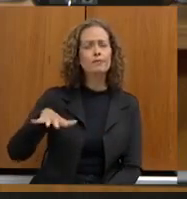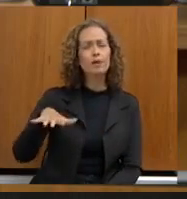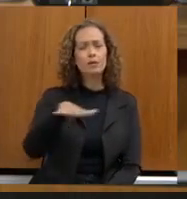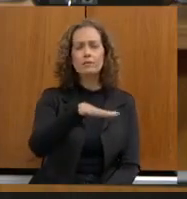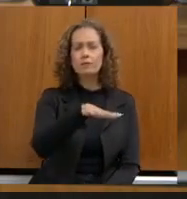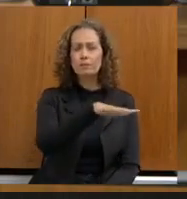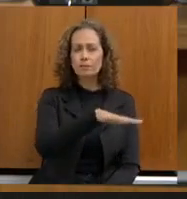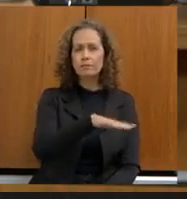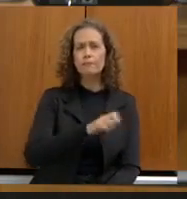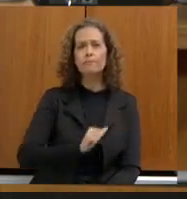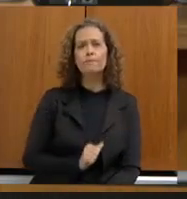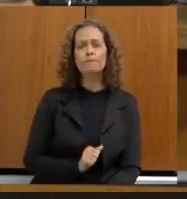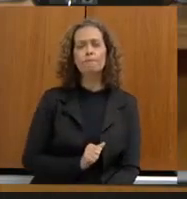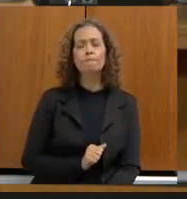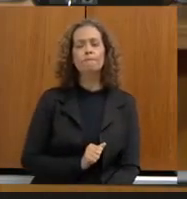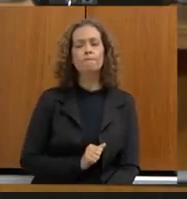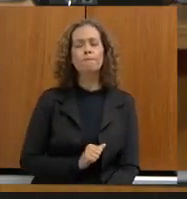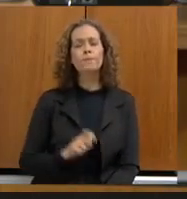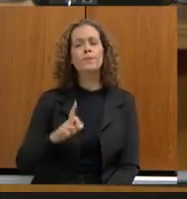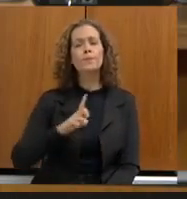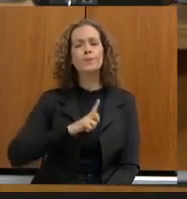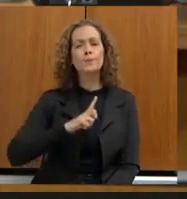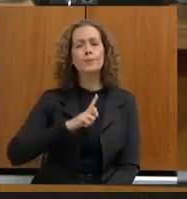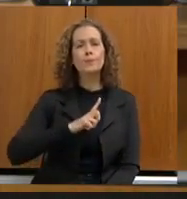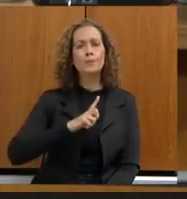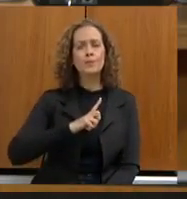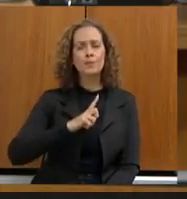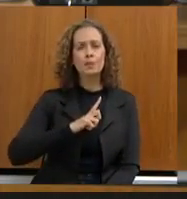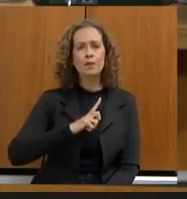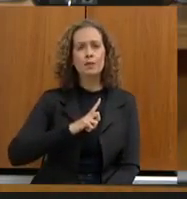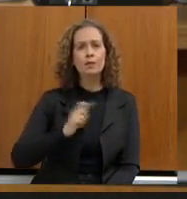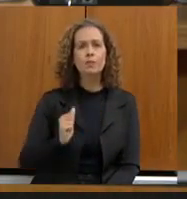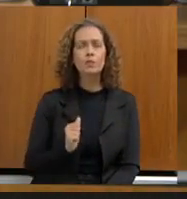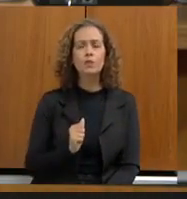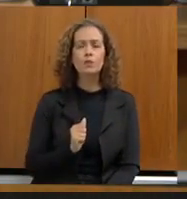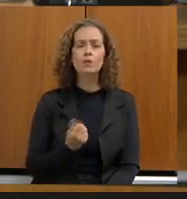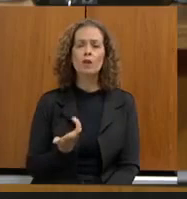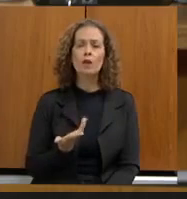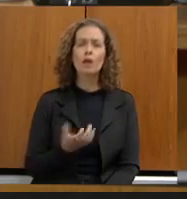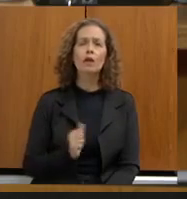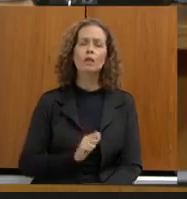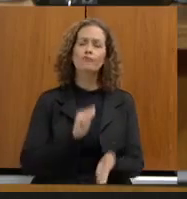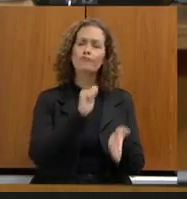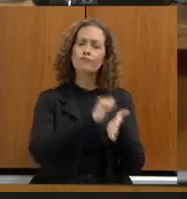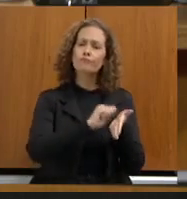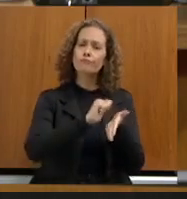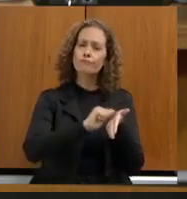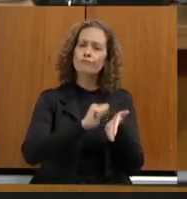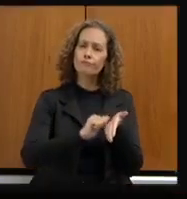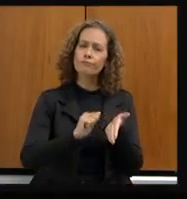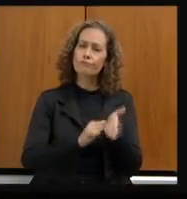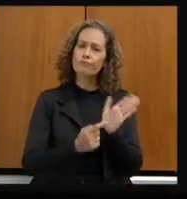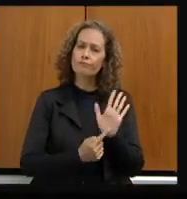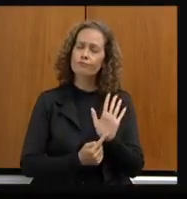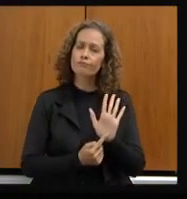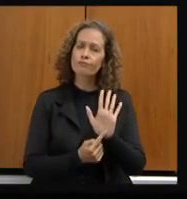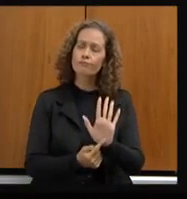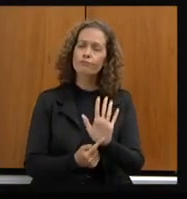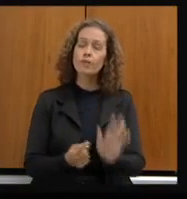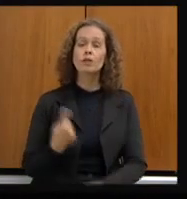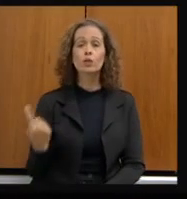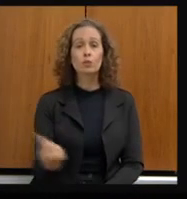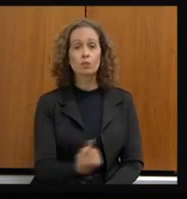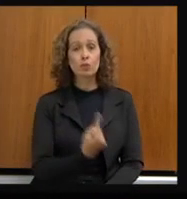gentileza nós temos aí o nosso registro de que é Nossa